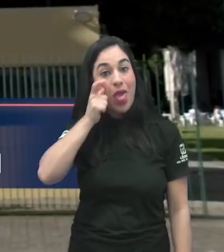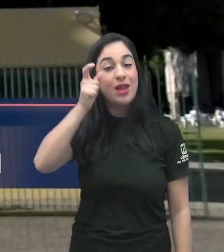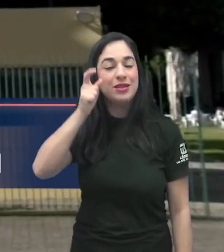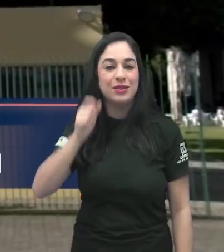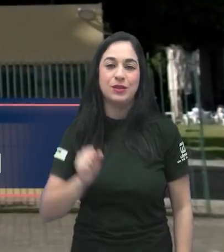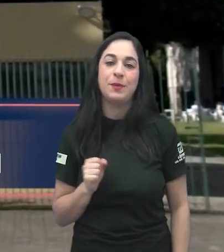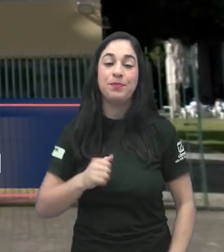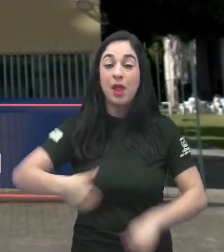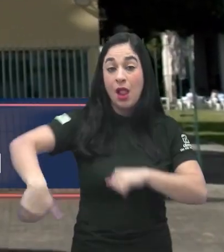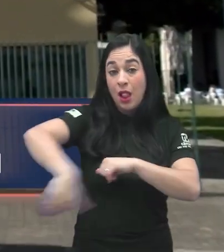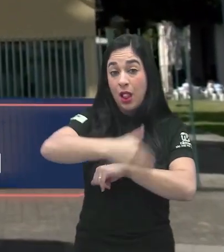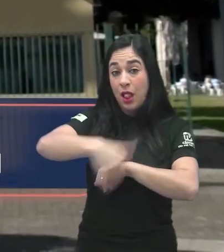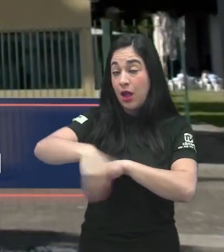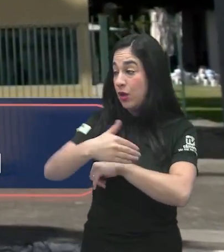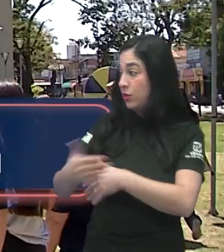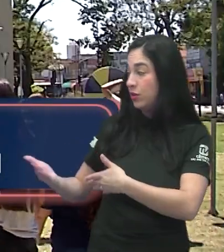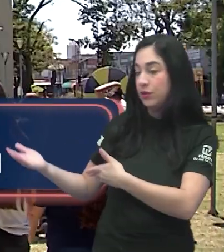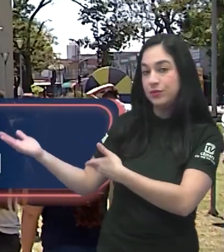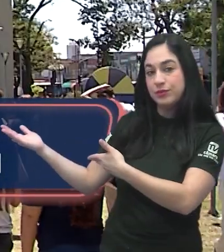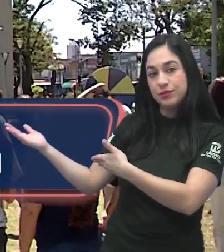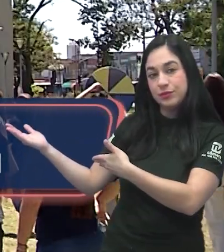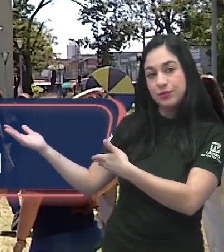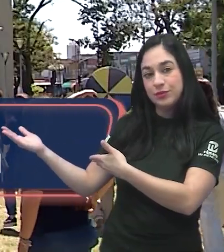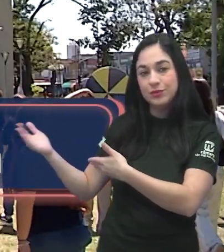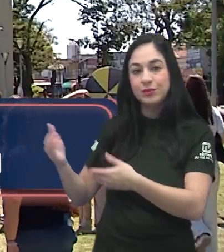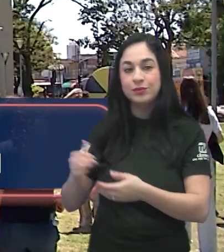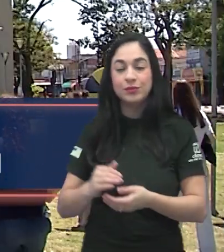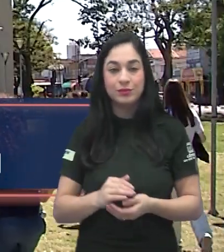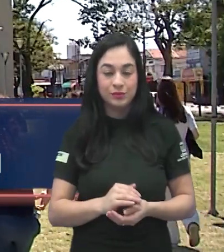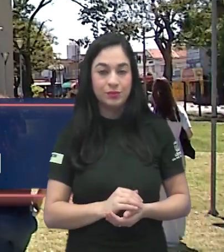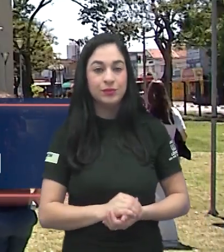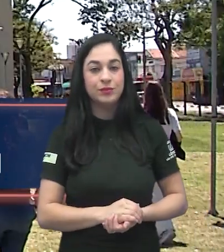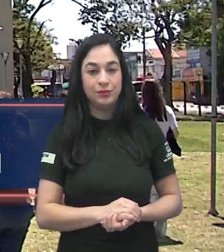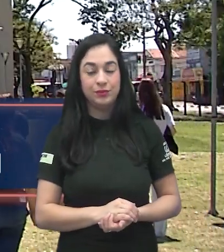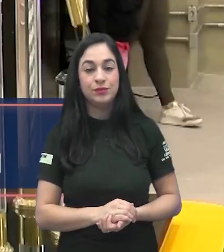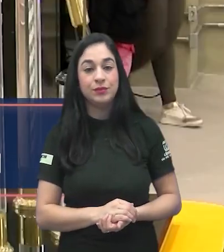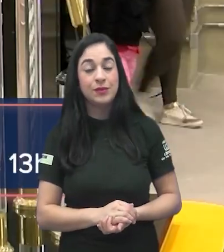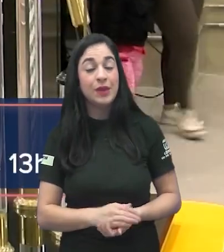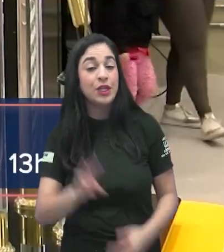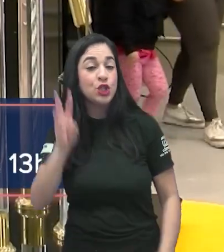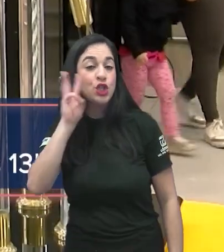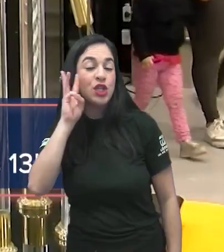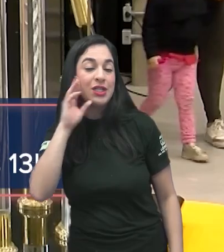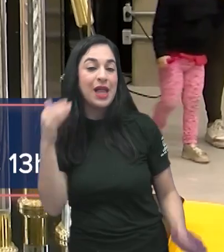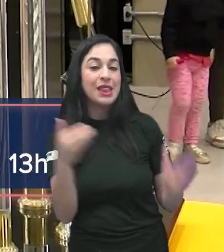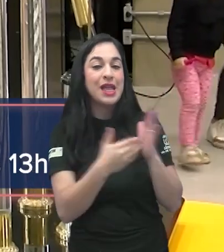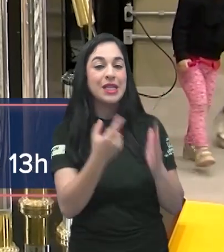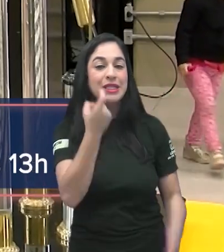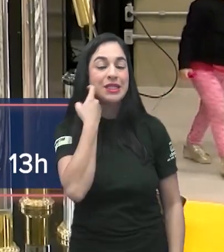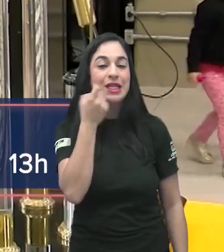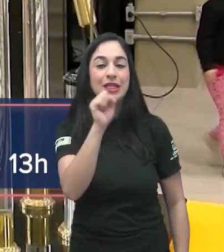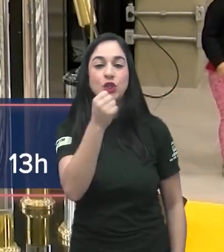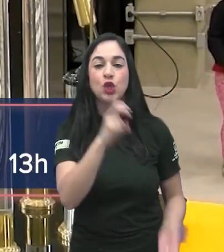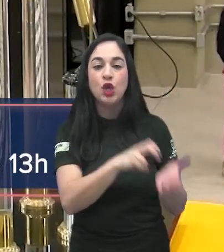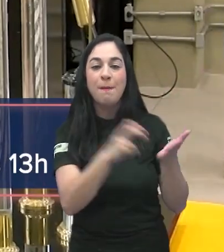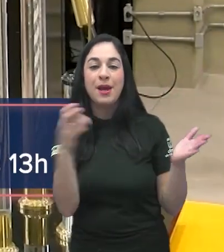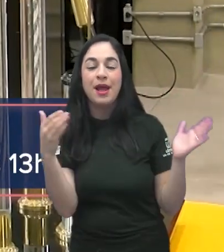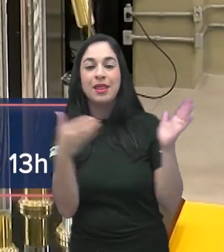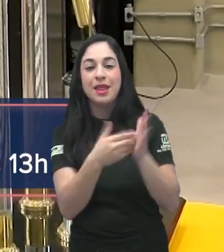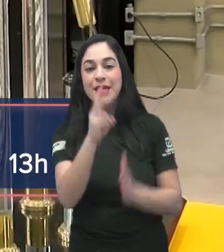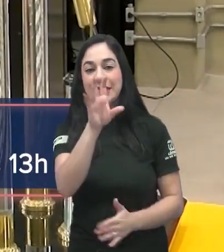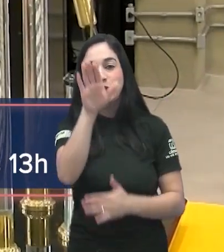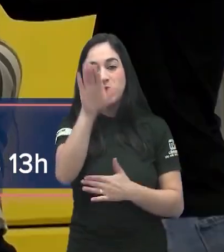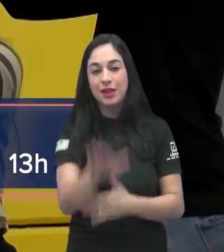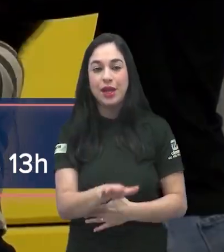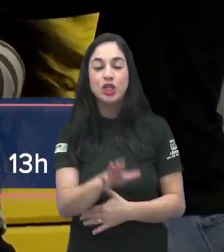Museu Interativo de Ciências fica na Rua Professor Felício Savastano, na Vila Industrial, e funciona de terça a sexta-feira das 8 da manhã às